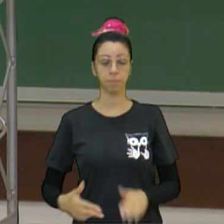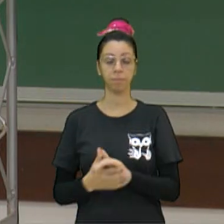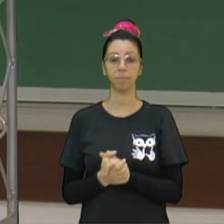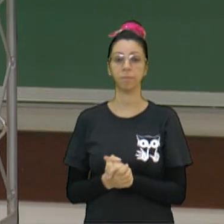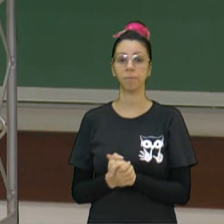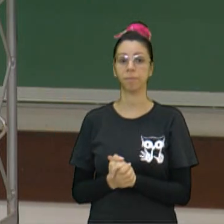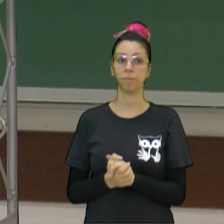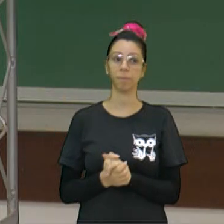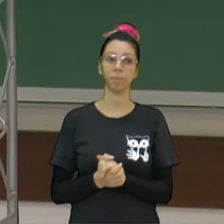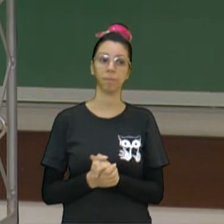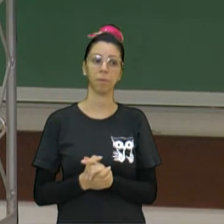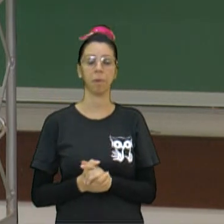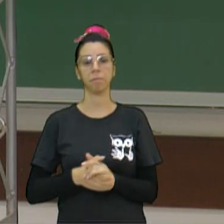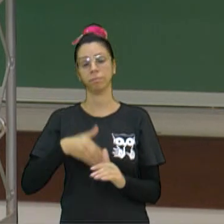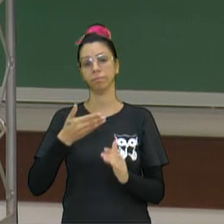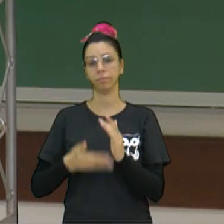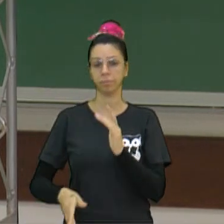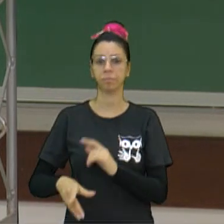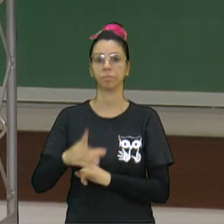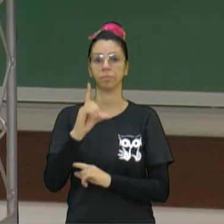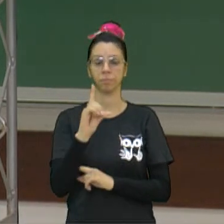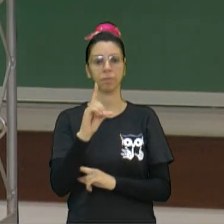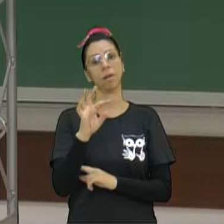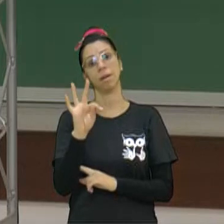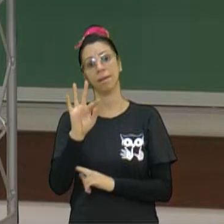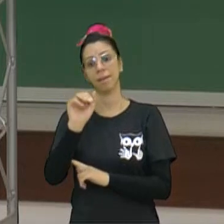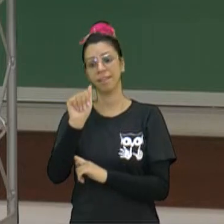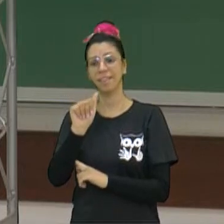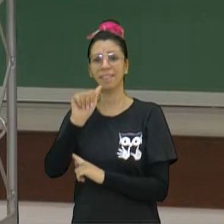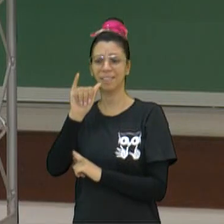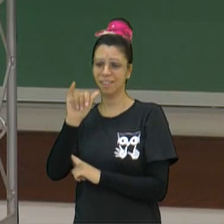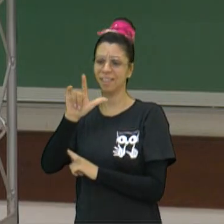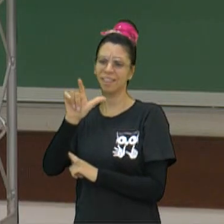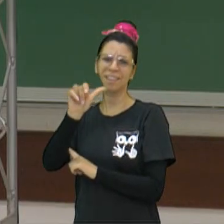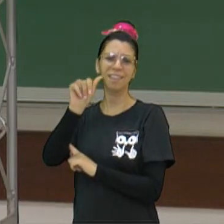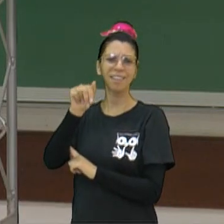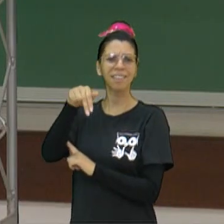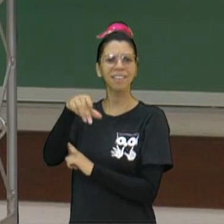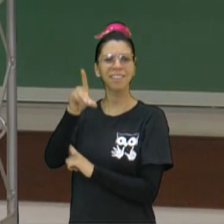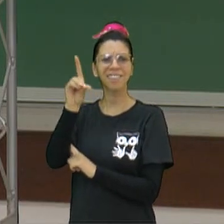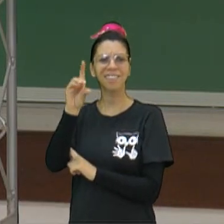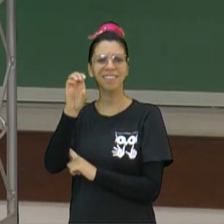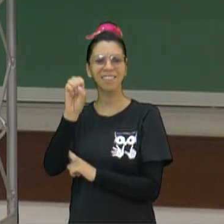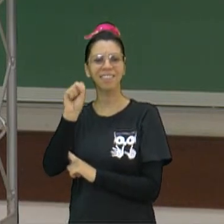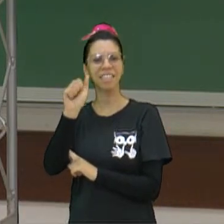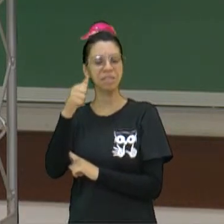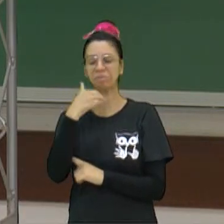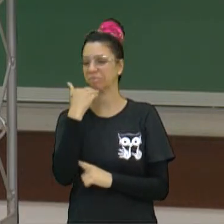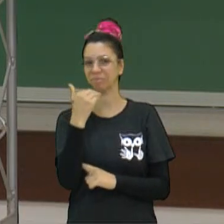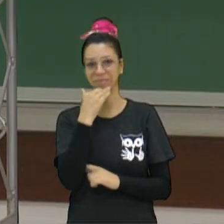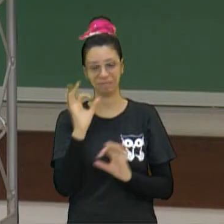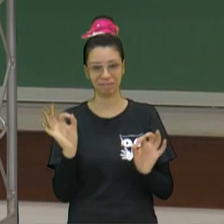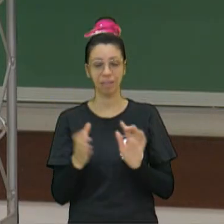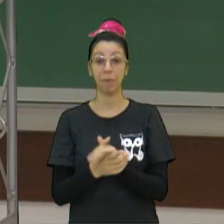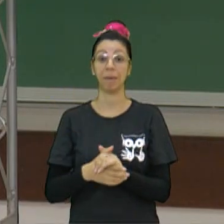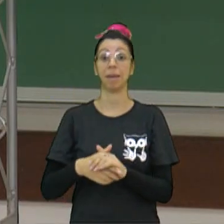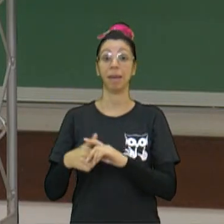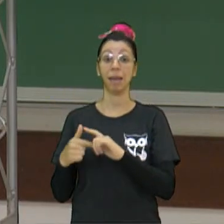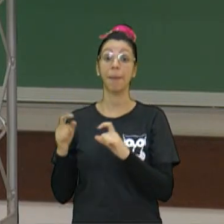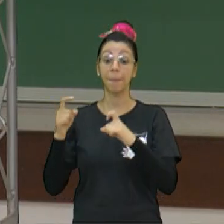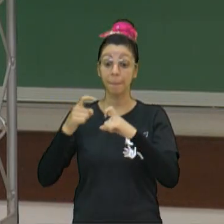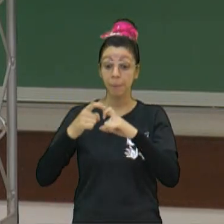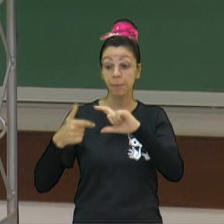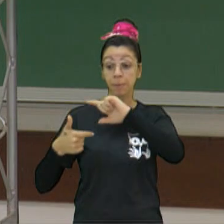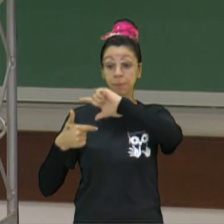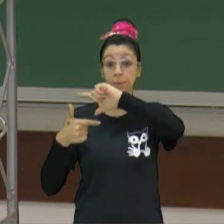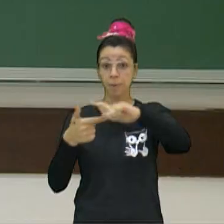nós descartamos a letra D, que fala medicina tailandesa, né? Então, é medicina tradicional chinesa. Então, essas foram as modalidades que